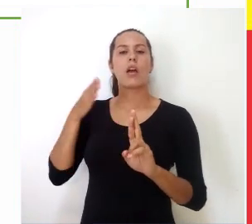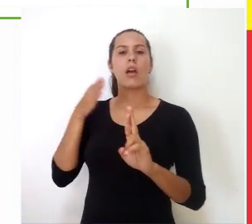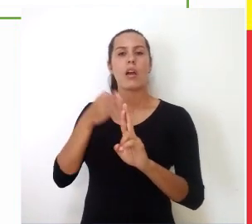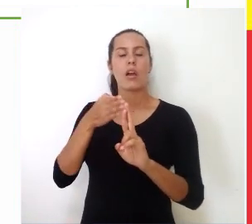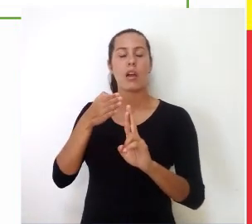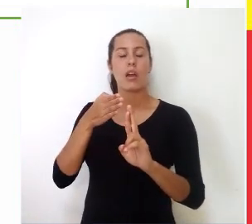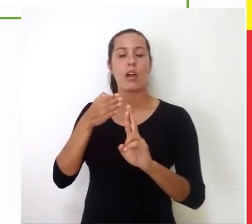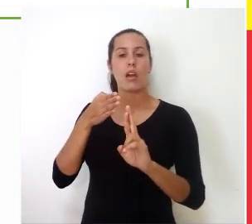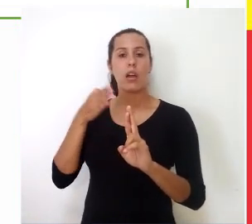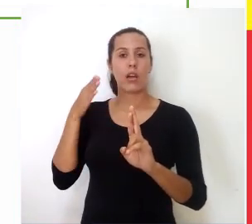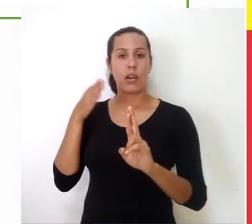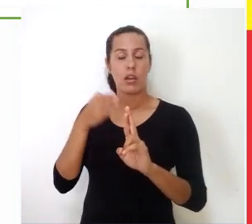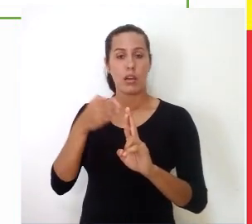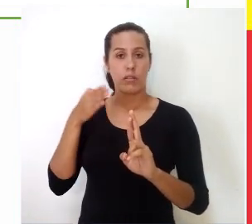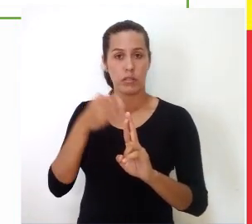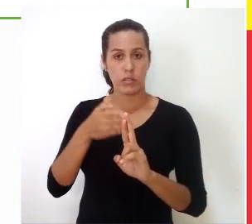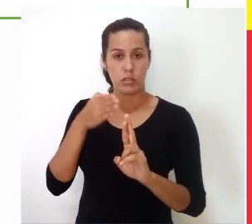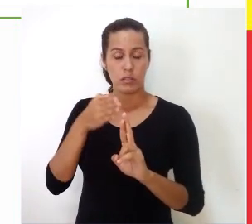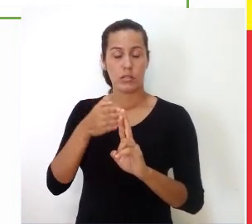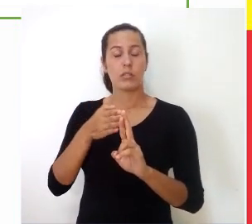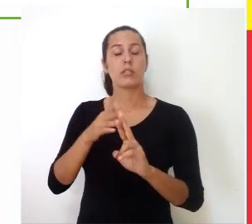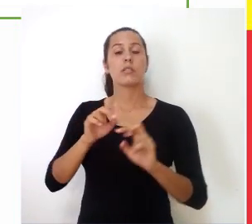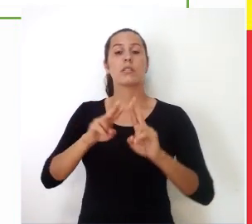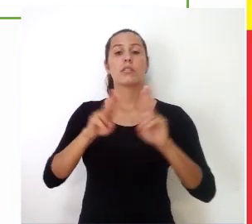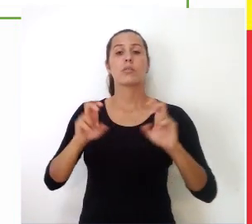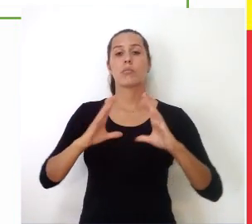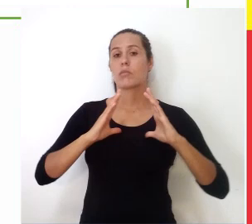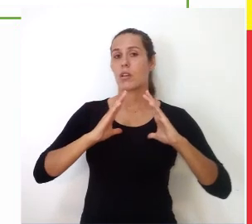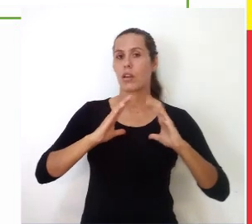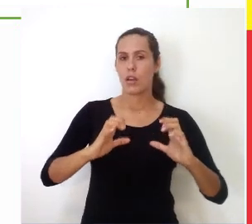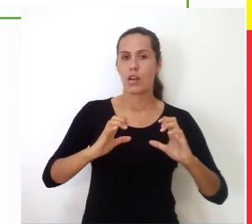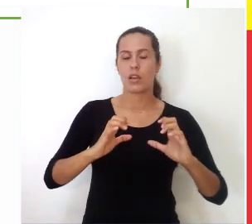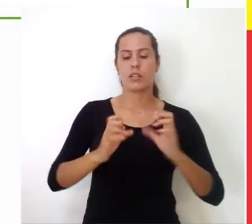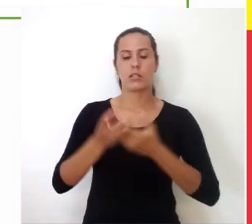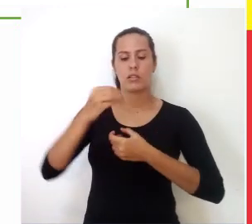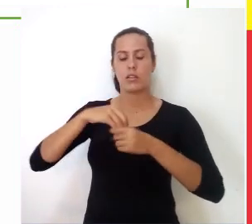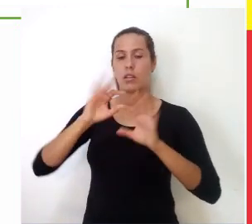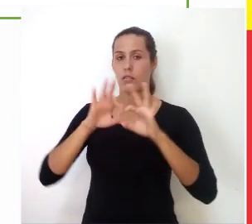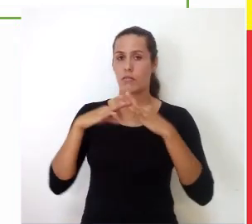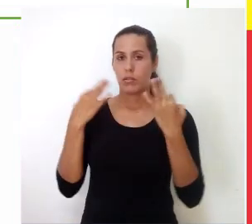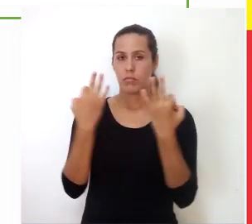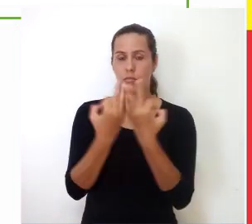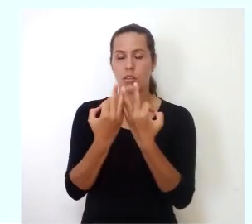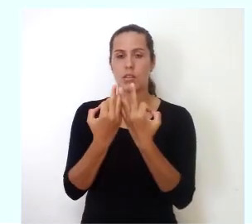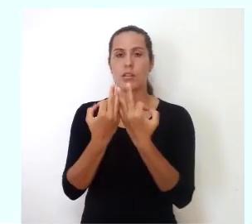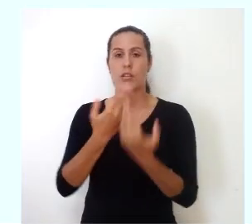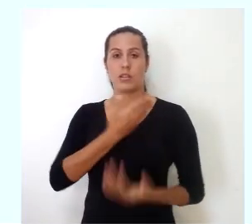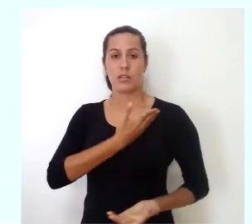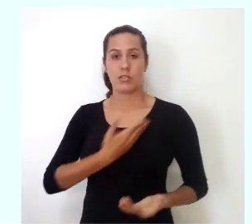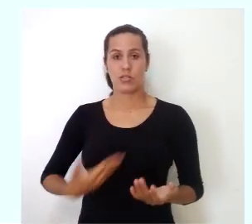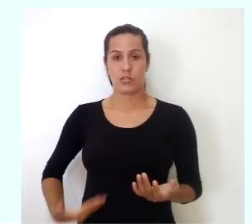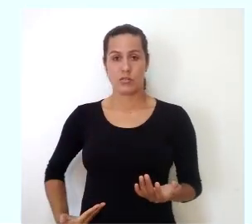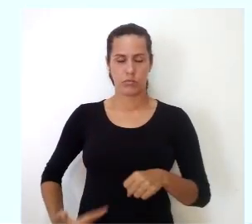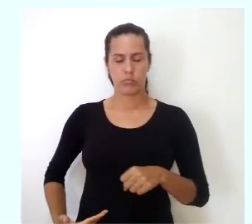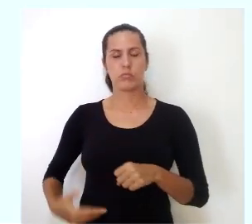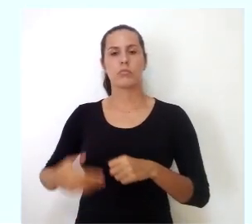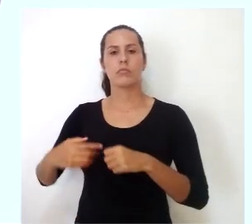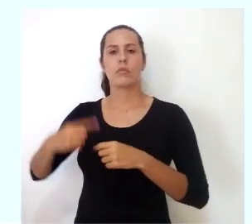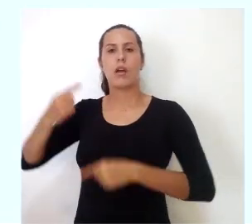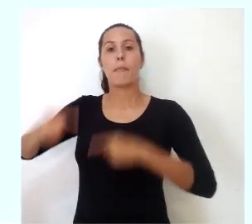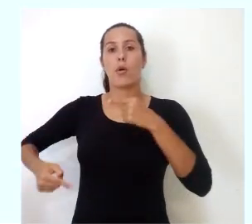tem traduzido um grande avanço moral, família, Estado e política. A influência da